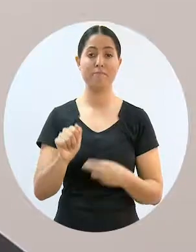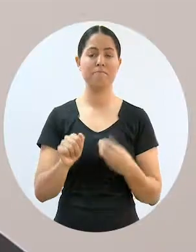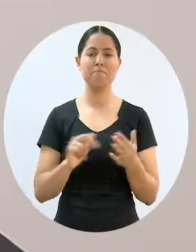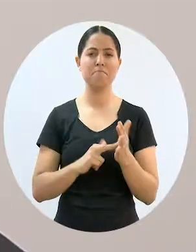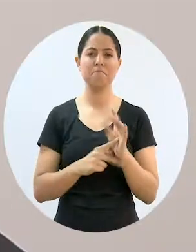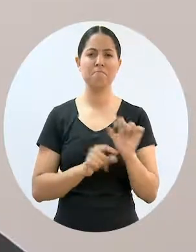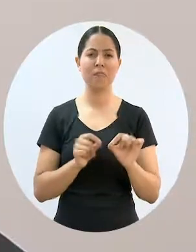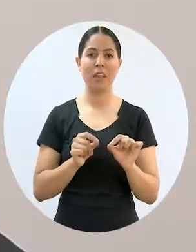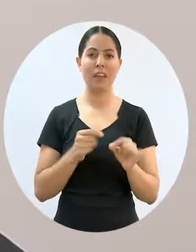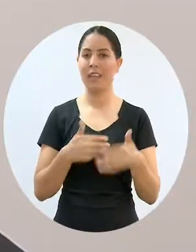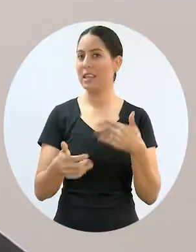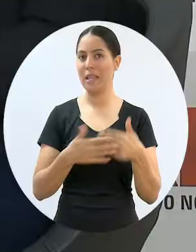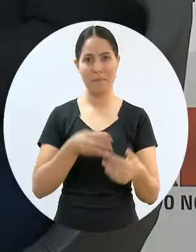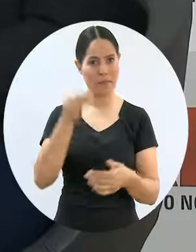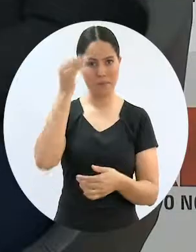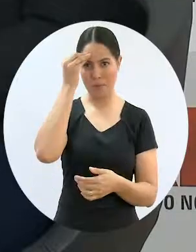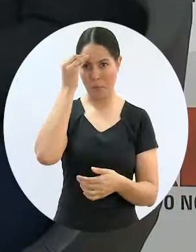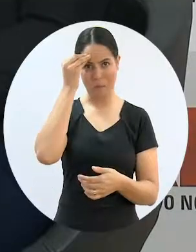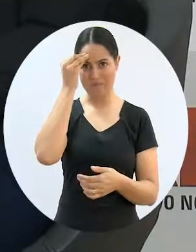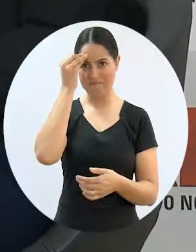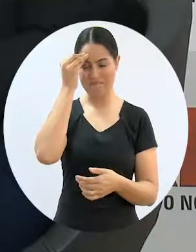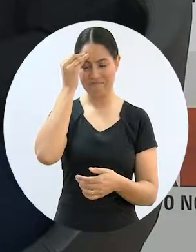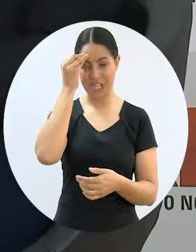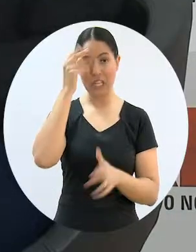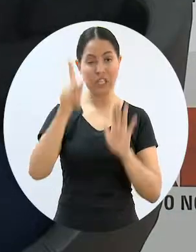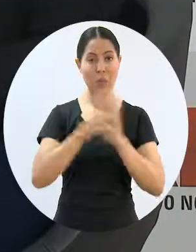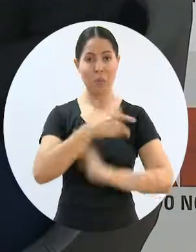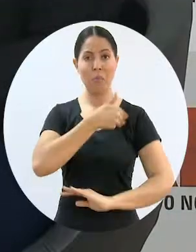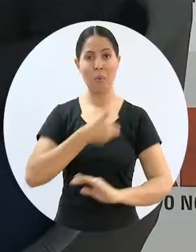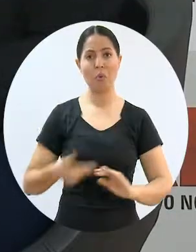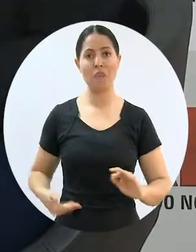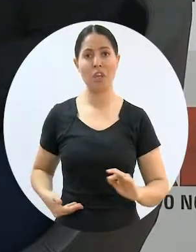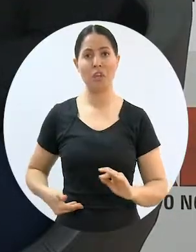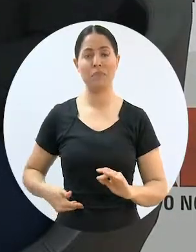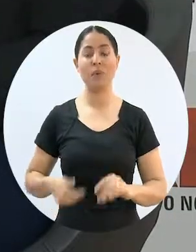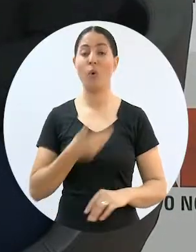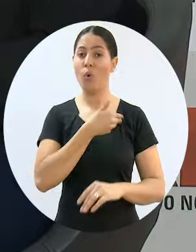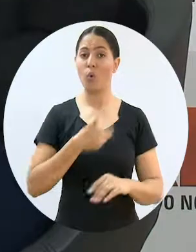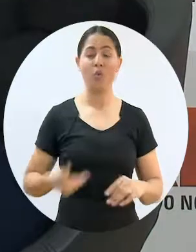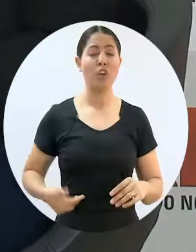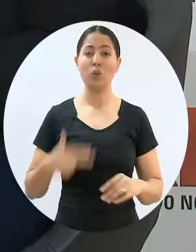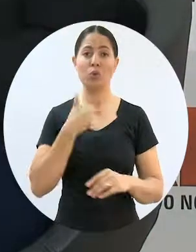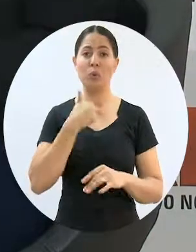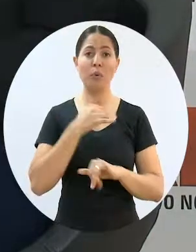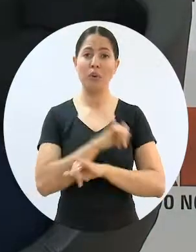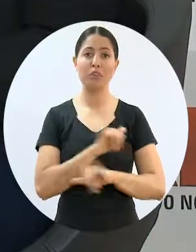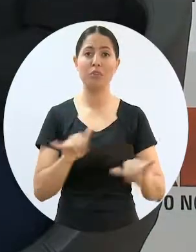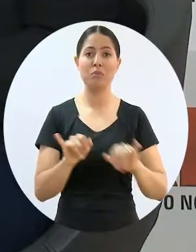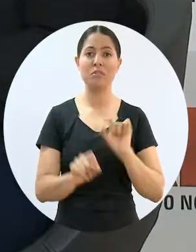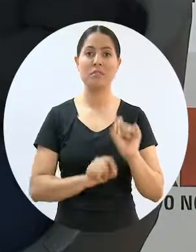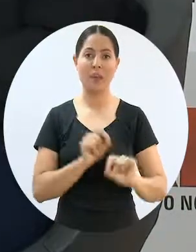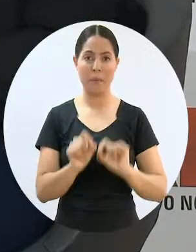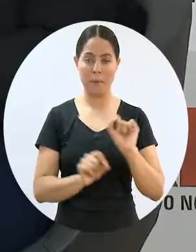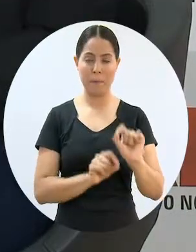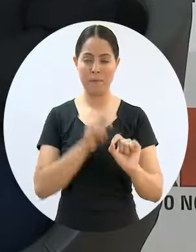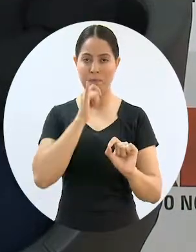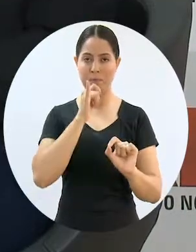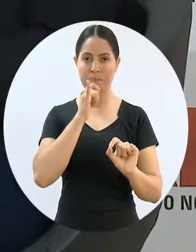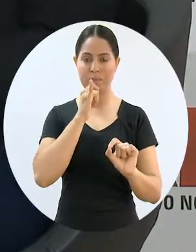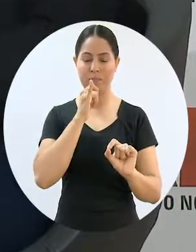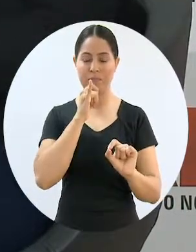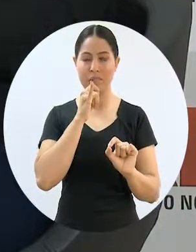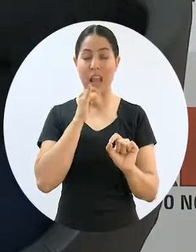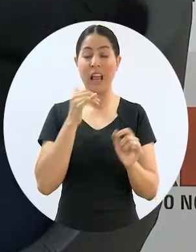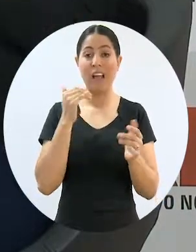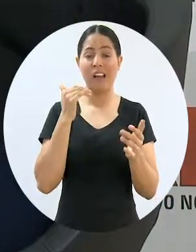seja, independe de culpa. Isso, inclusive, se aplica ao próprio Estado. O Estado não pode argumentar